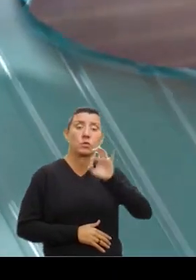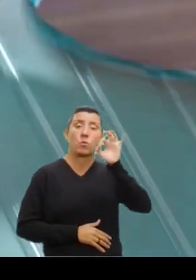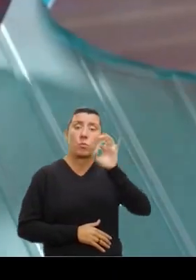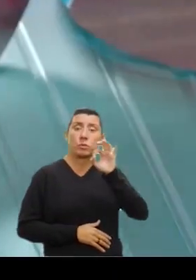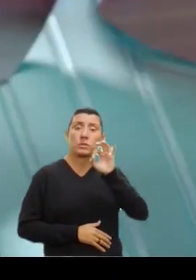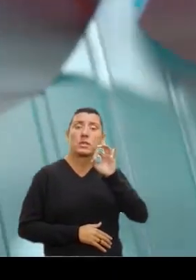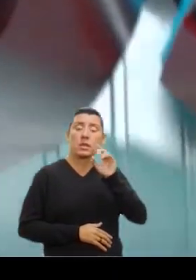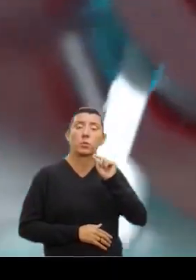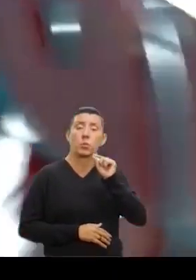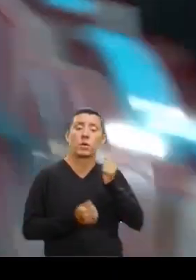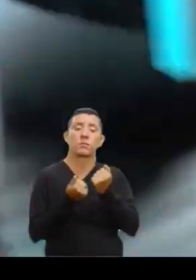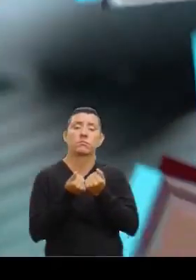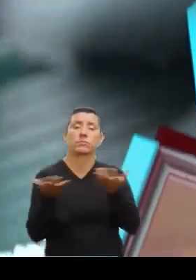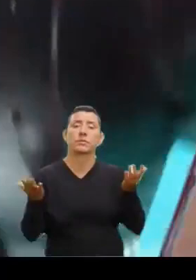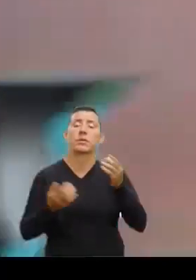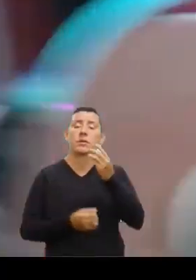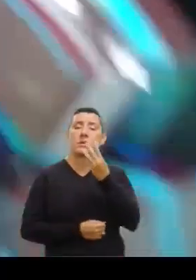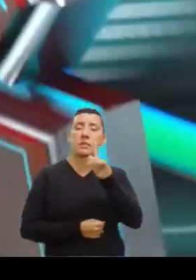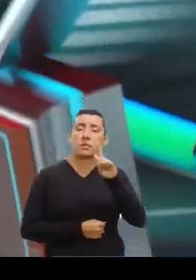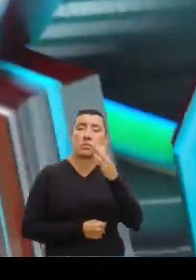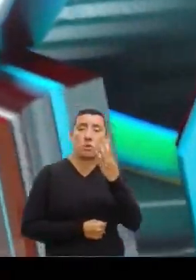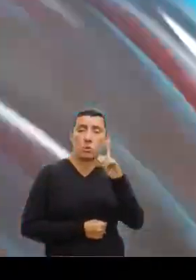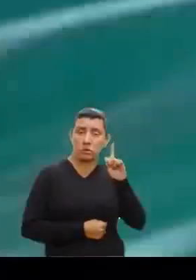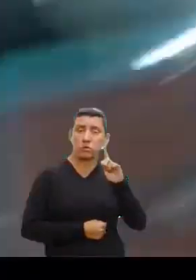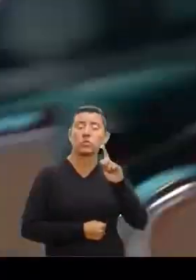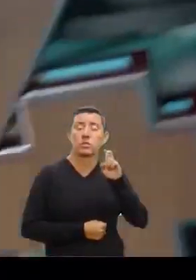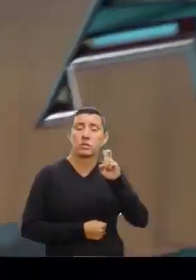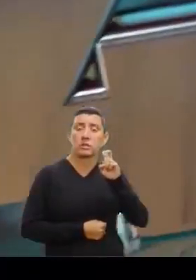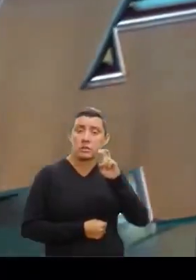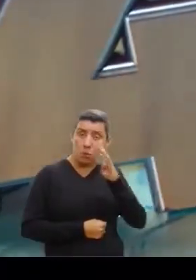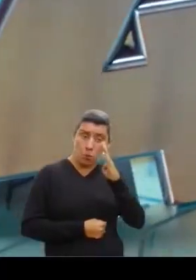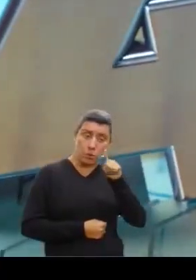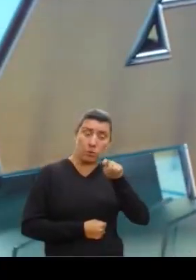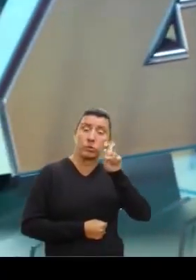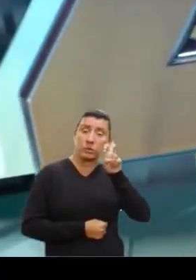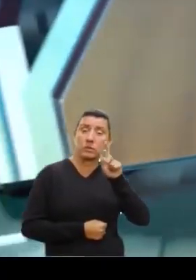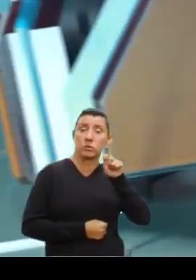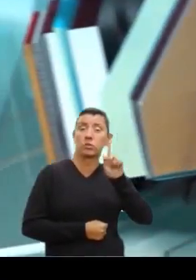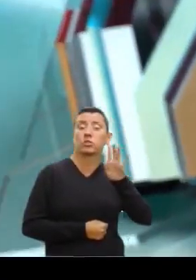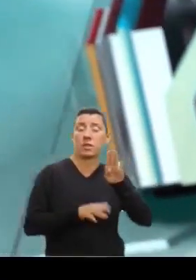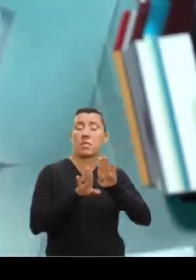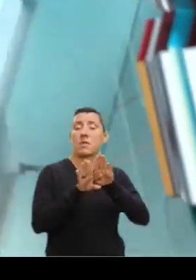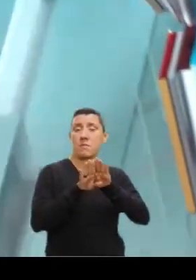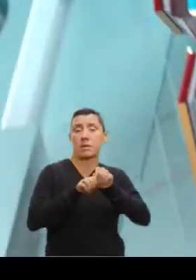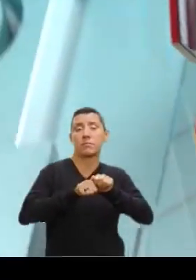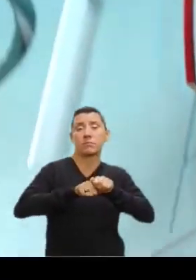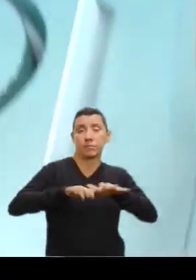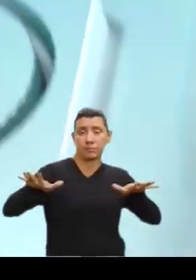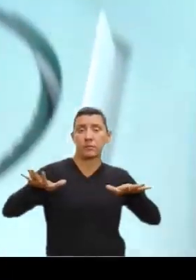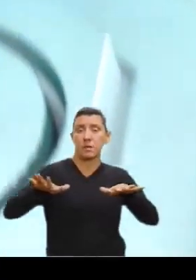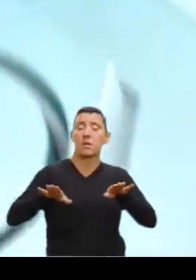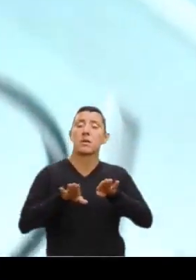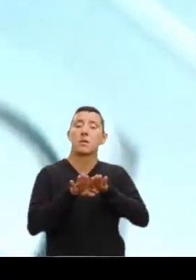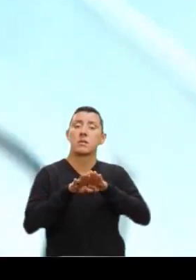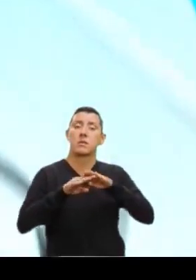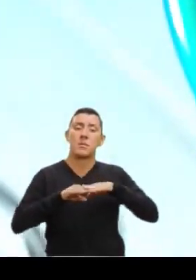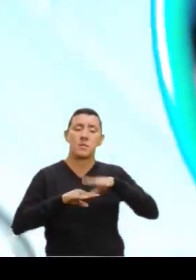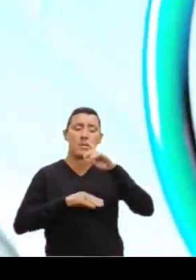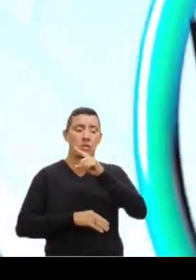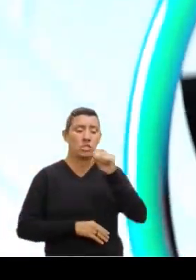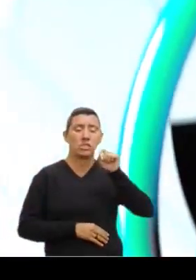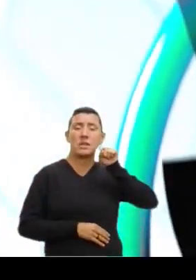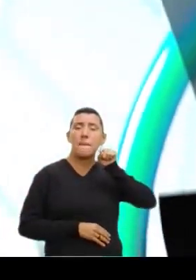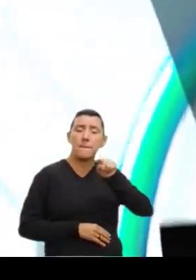com banda larga 3G 4G E 4.5 G emages 100 mil km